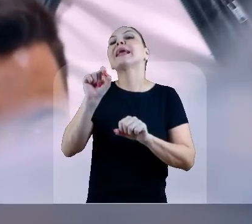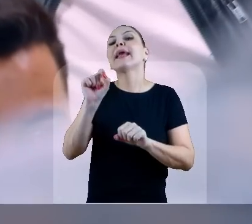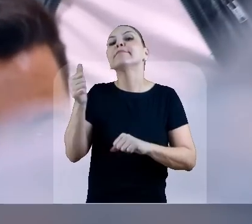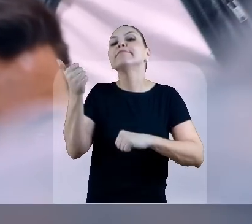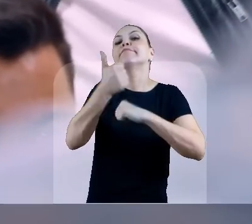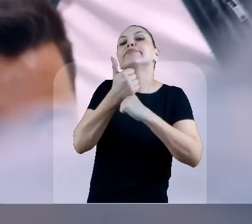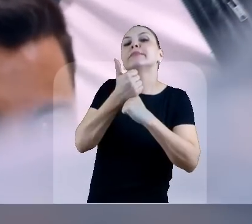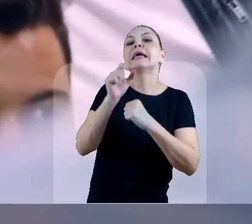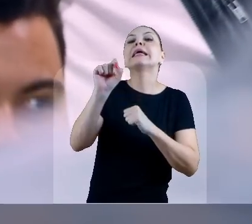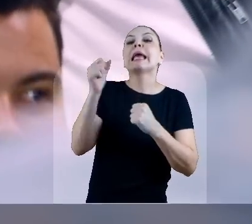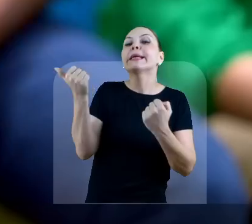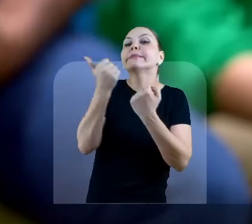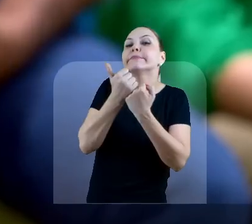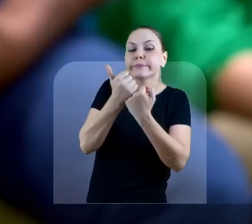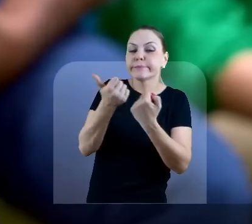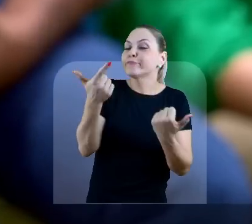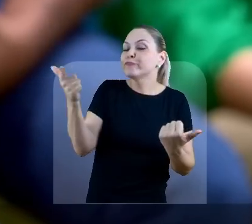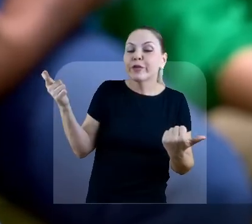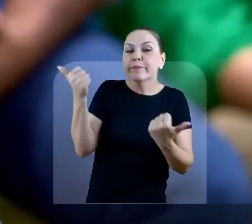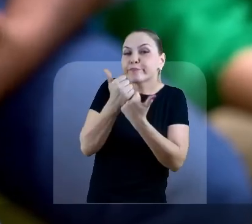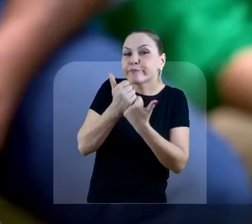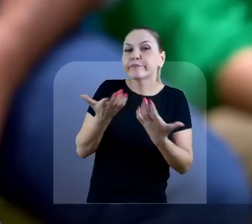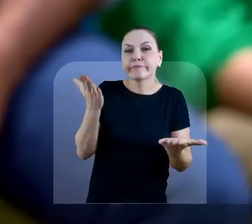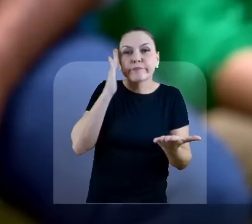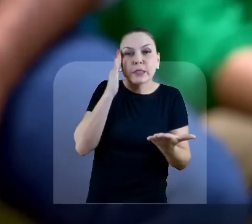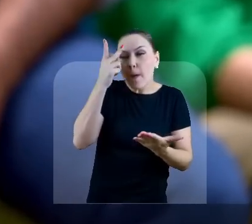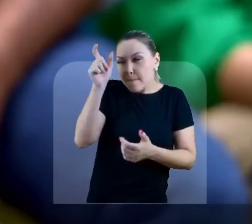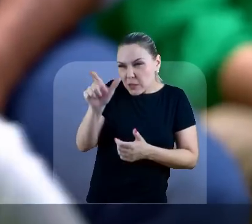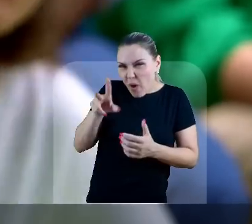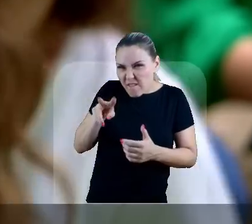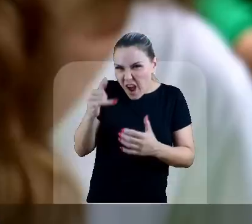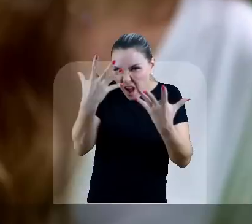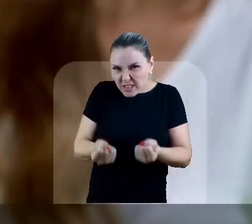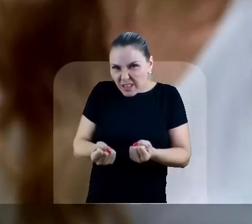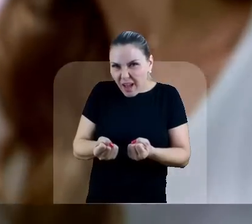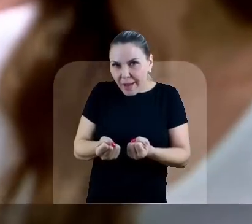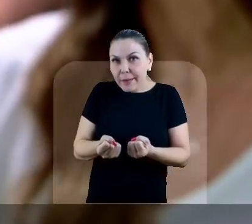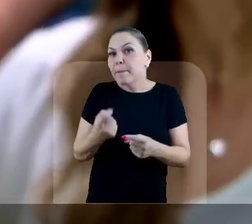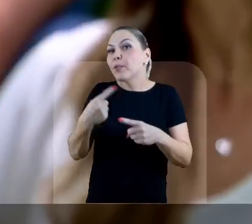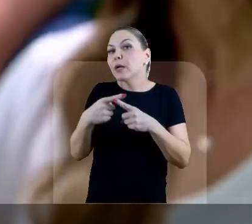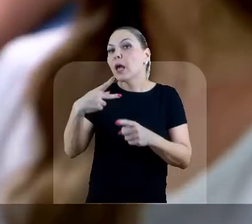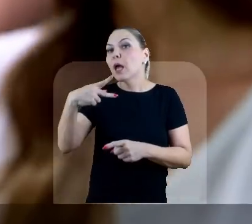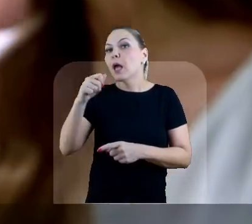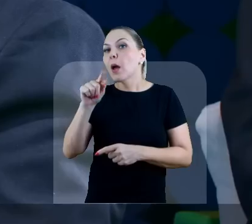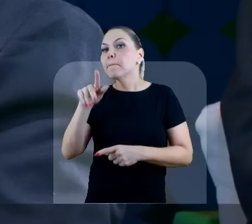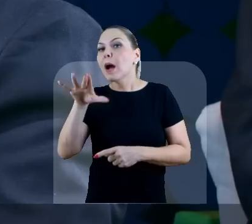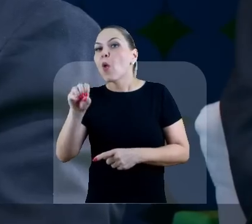Paulo Guedes. Vou botar quem? Não tem quem botar. E esse cara vai aceitar? Por que o Paulo Guedes aceitou?